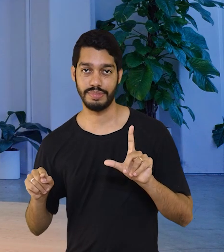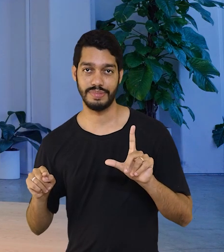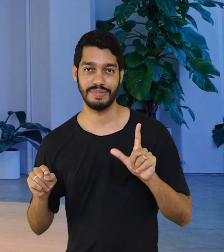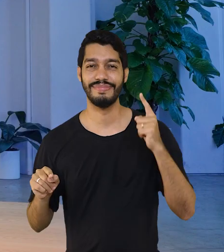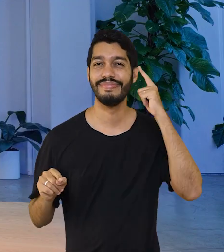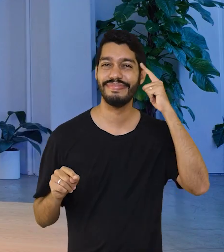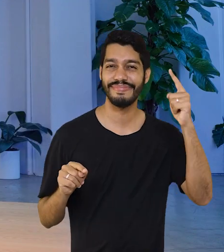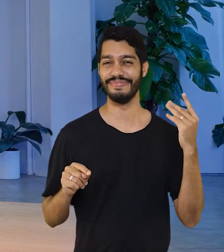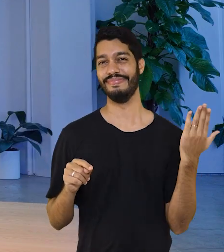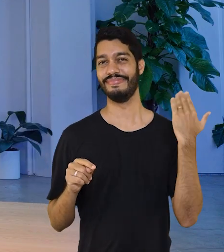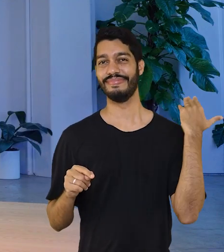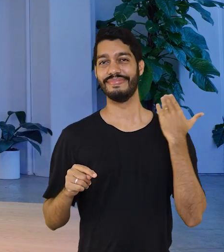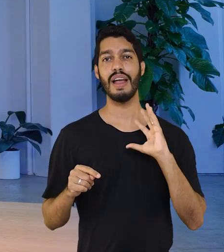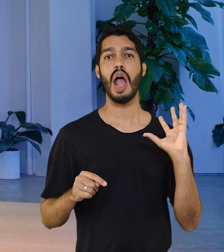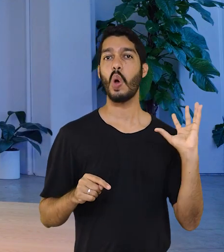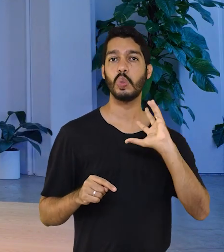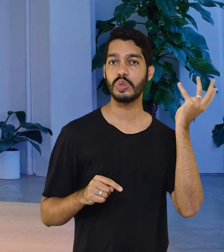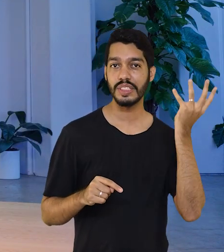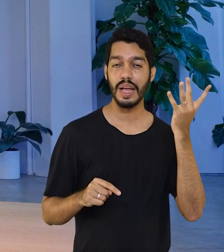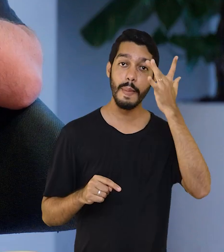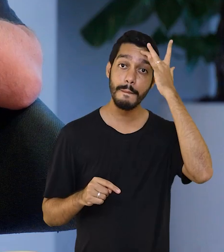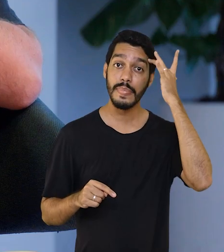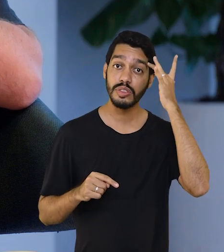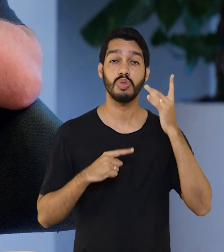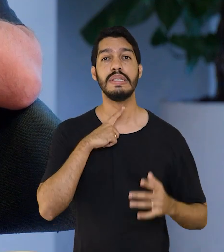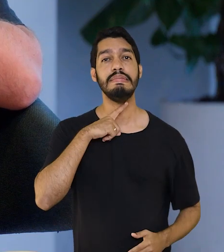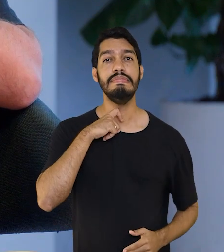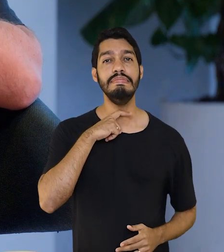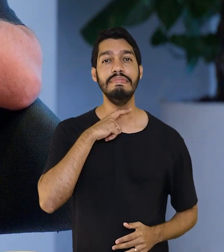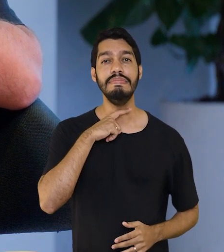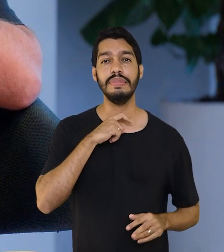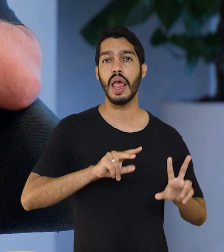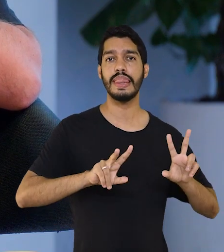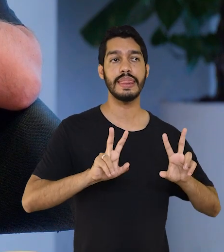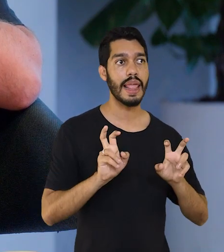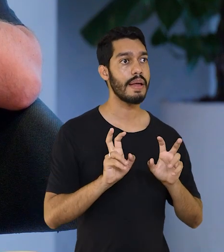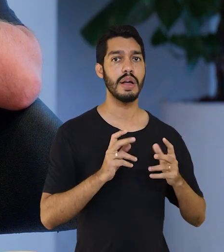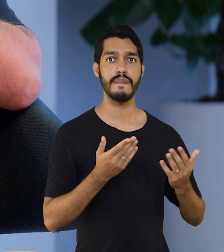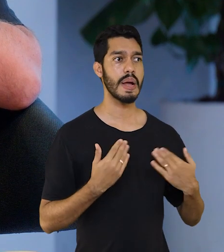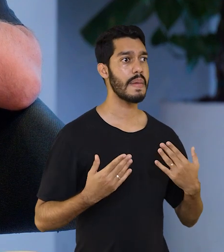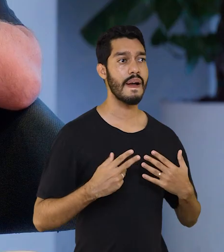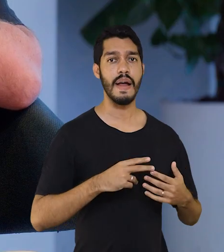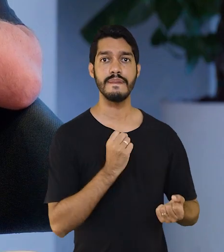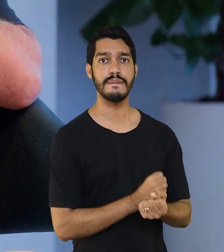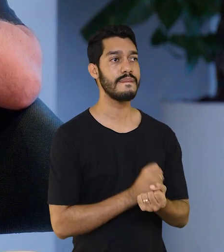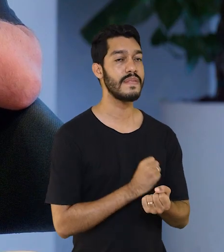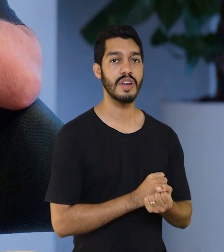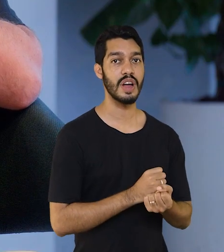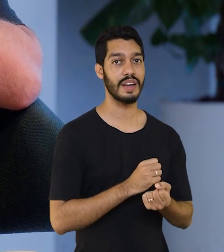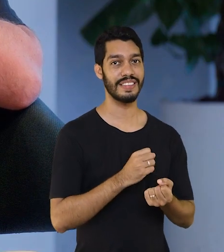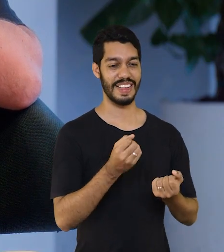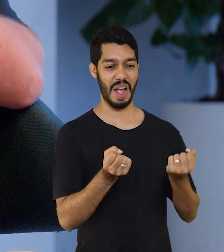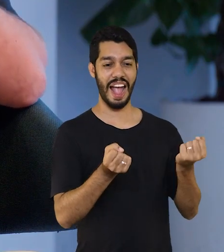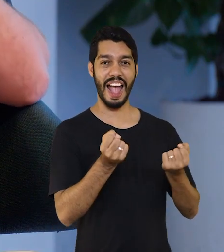algum momento, a turma estava viciada no assunto de food truck? Você lembra disso?